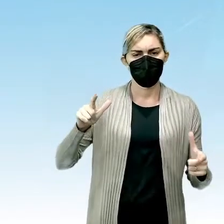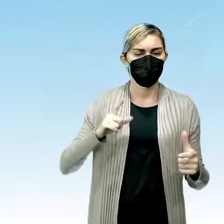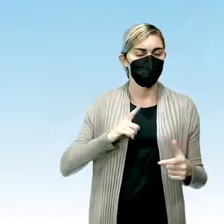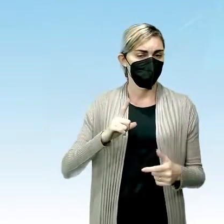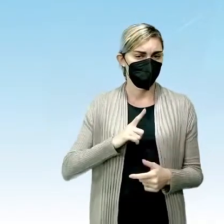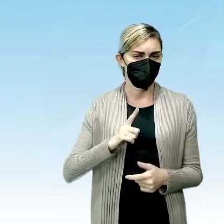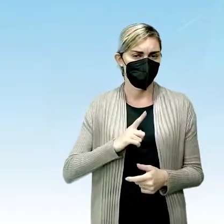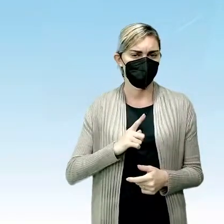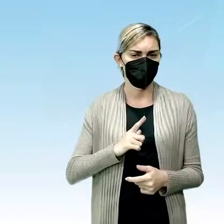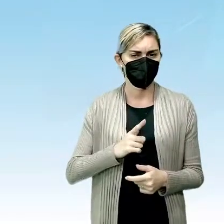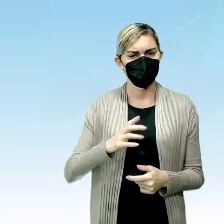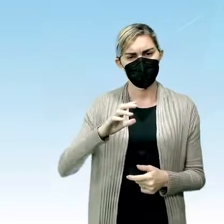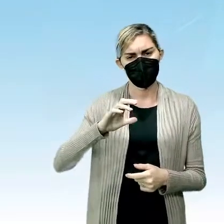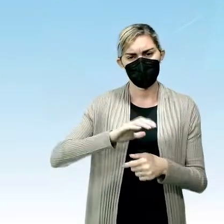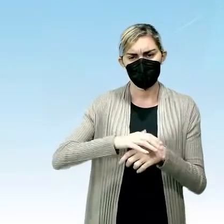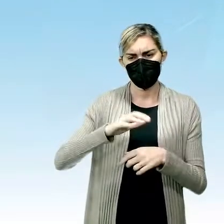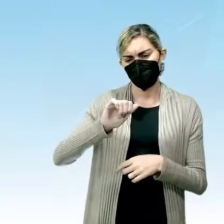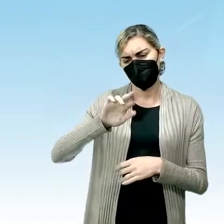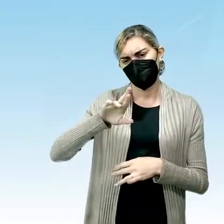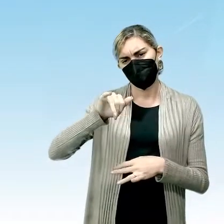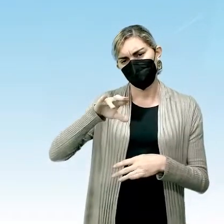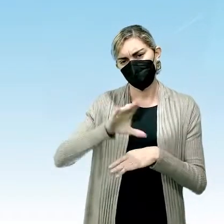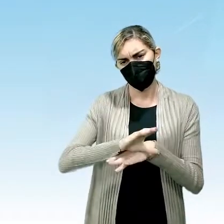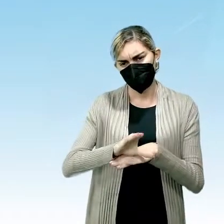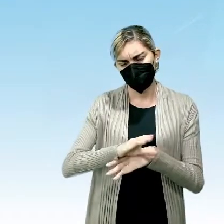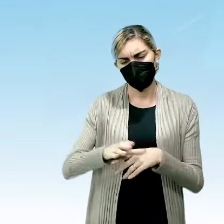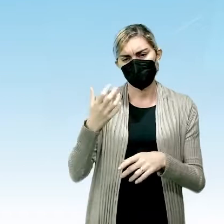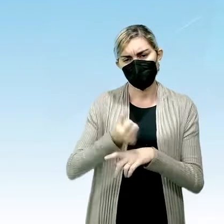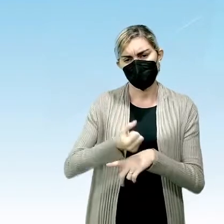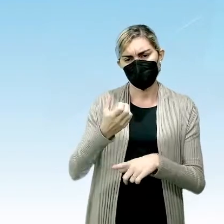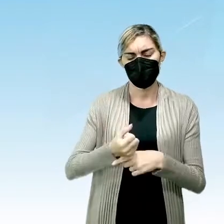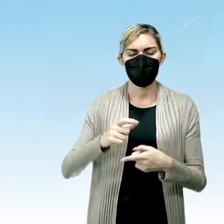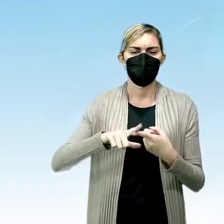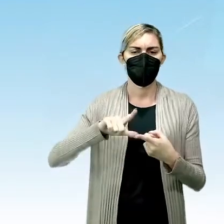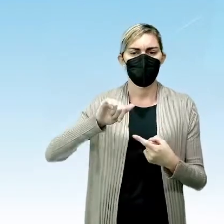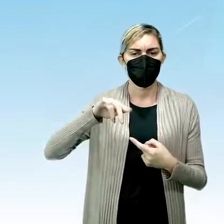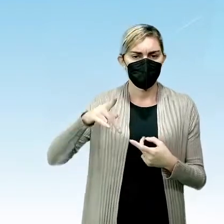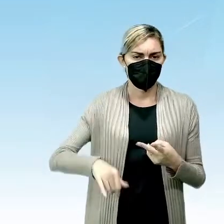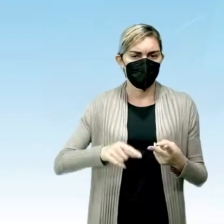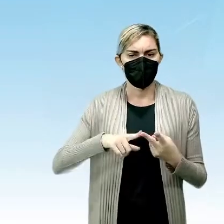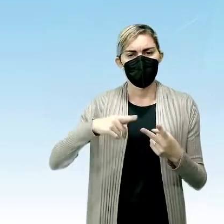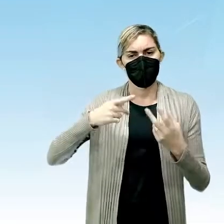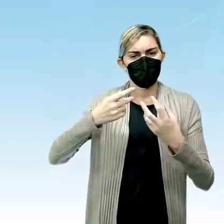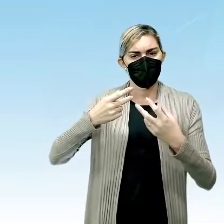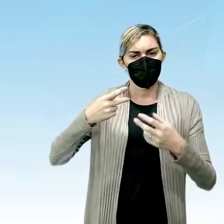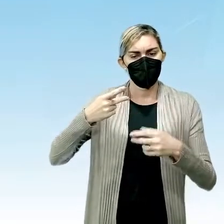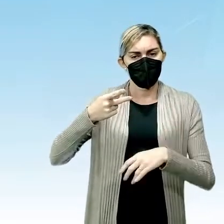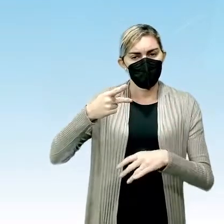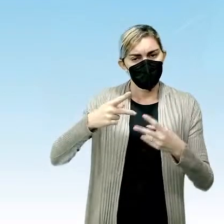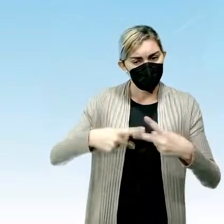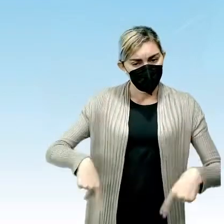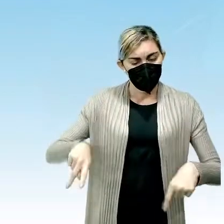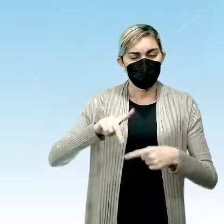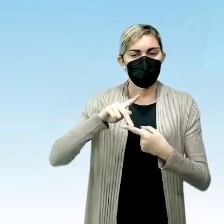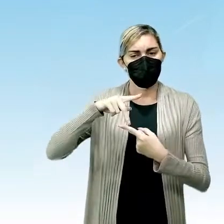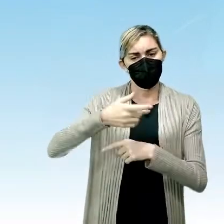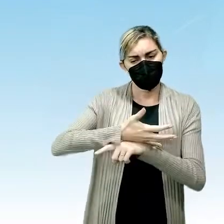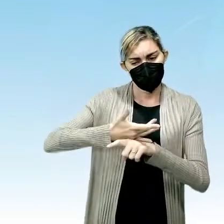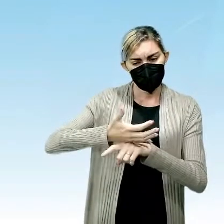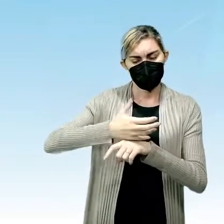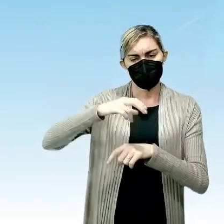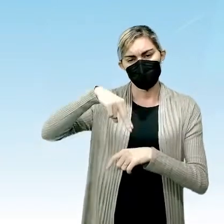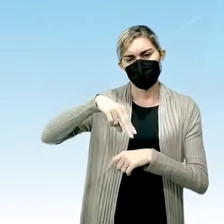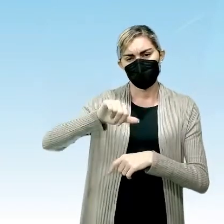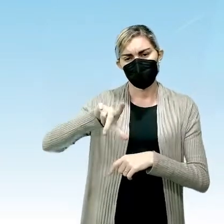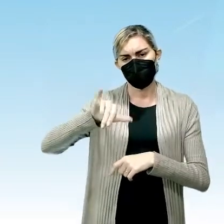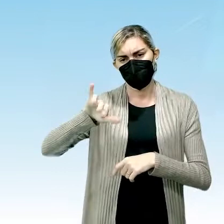tem carboidratos, lipídios, proteínas e também os ácidos nucleicos. Quando se fala